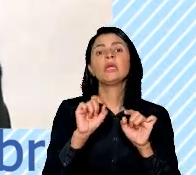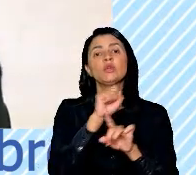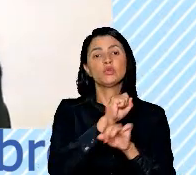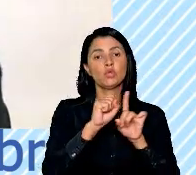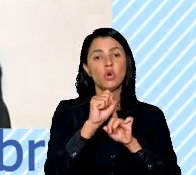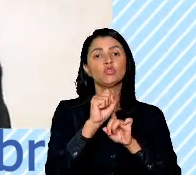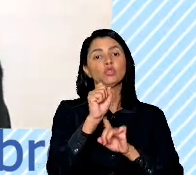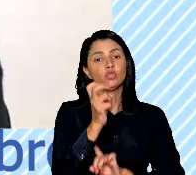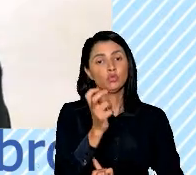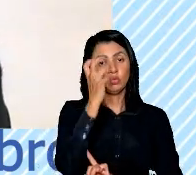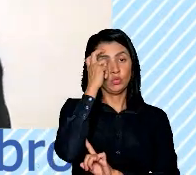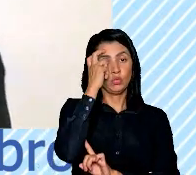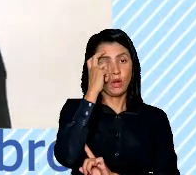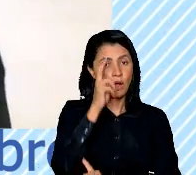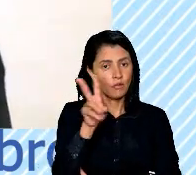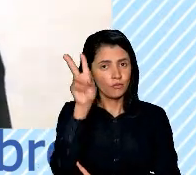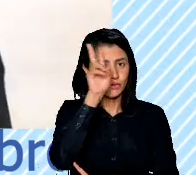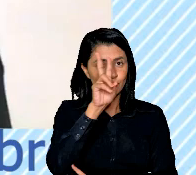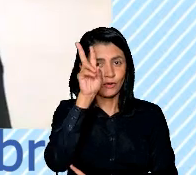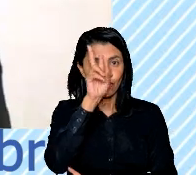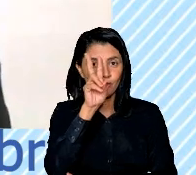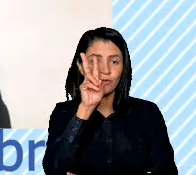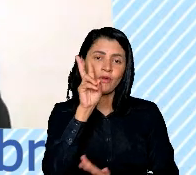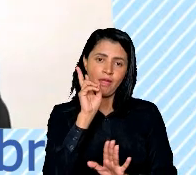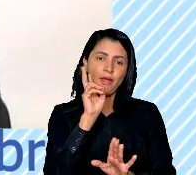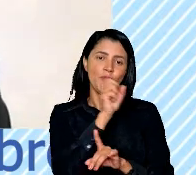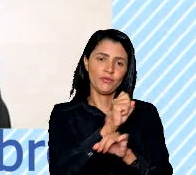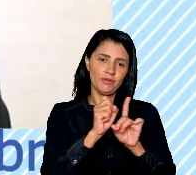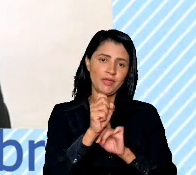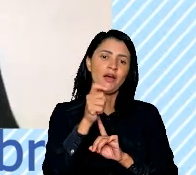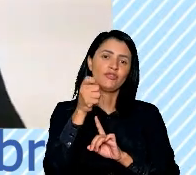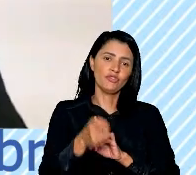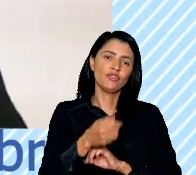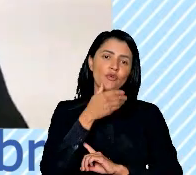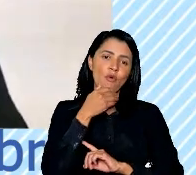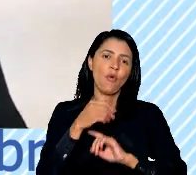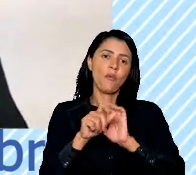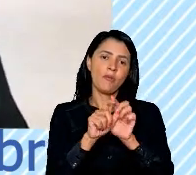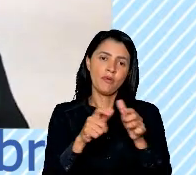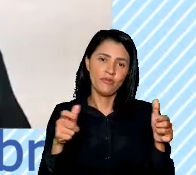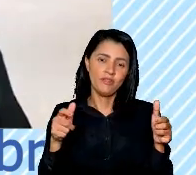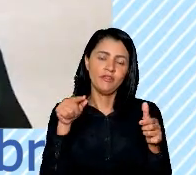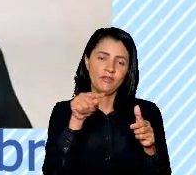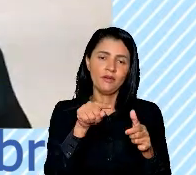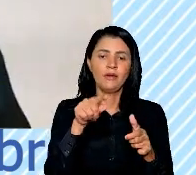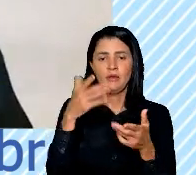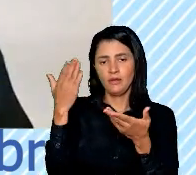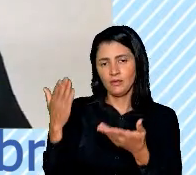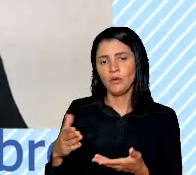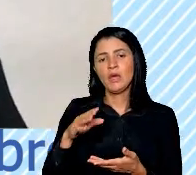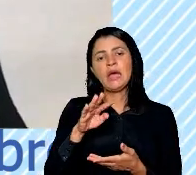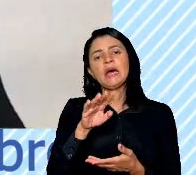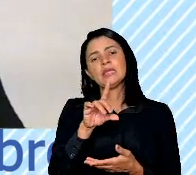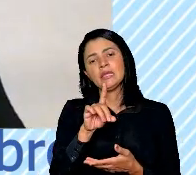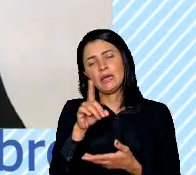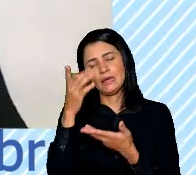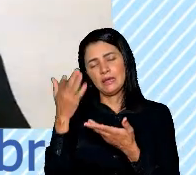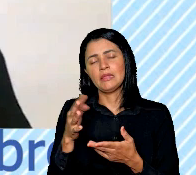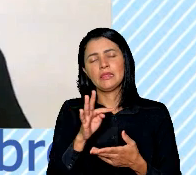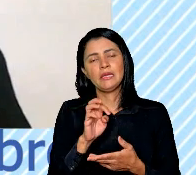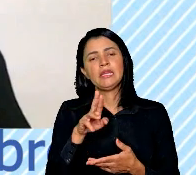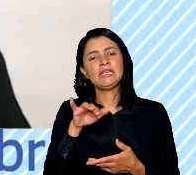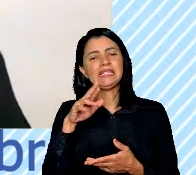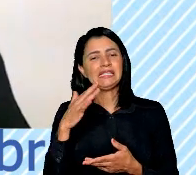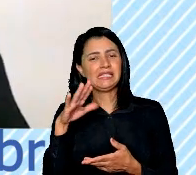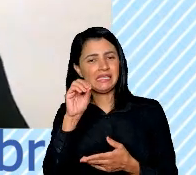sociocultural, histórico, ainda uma sociedade patriarcal. Então, como disse a desembargadora Terezinha no início, existe ainda